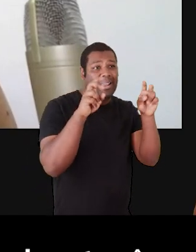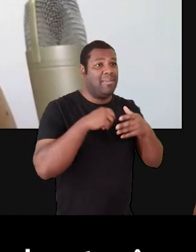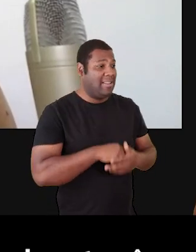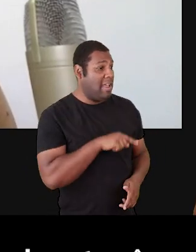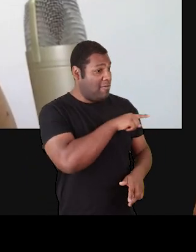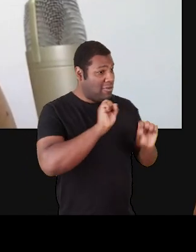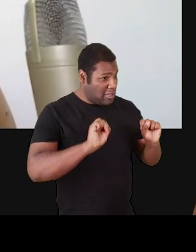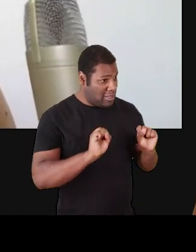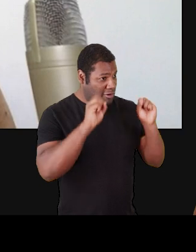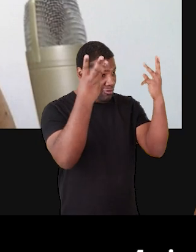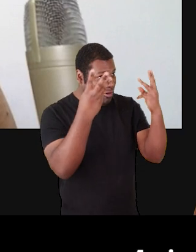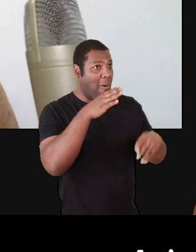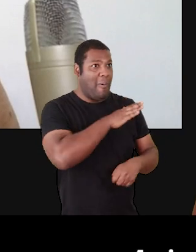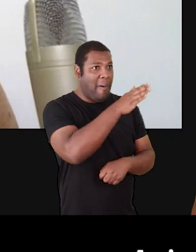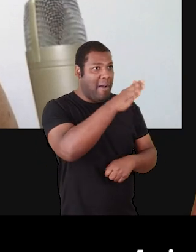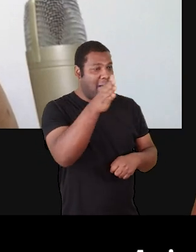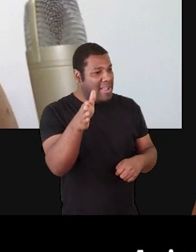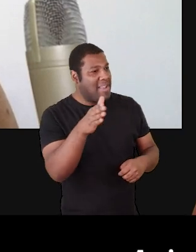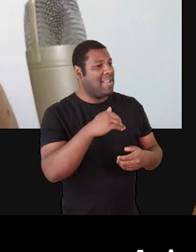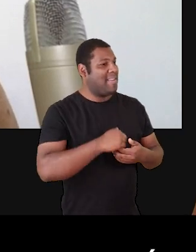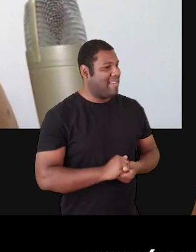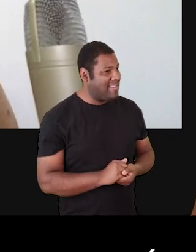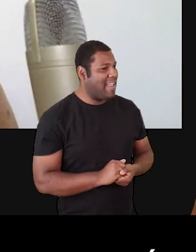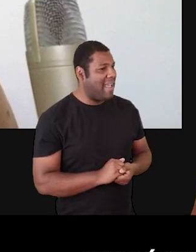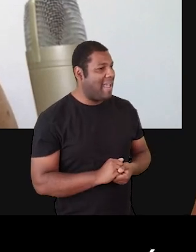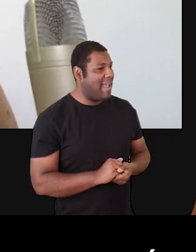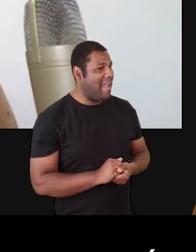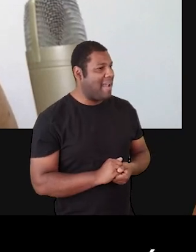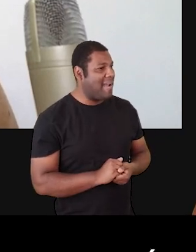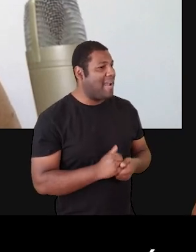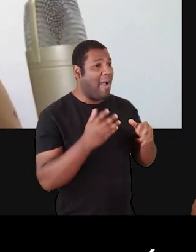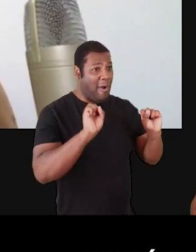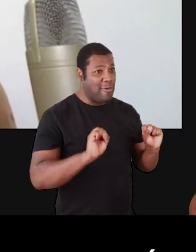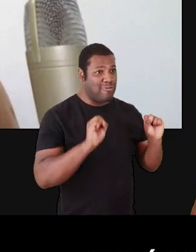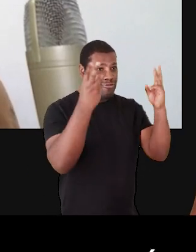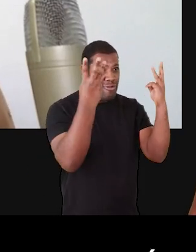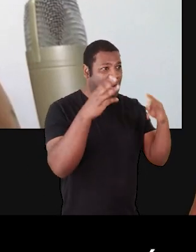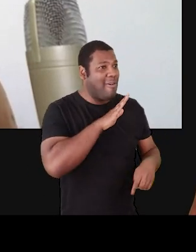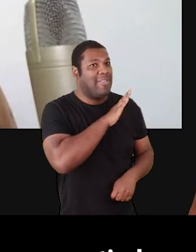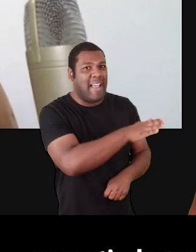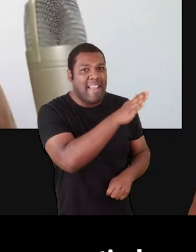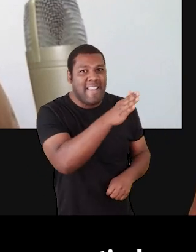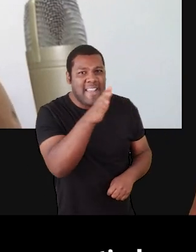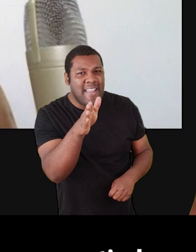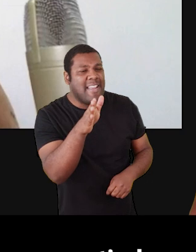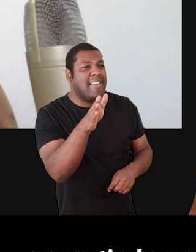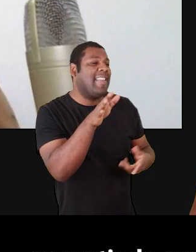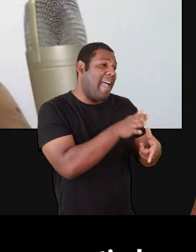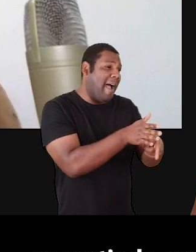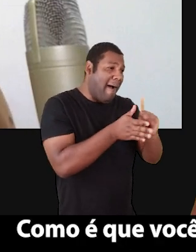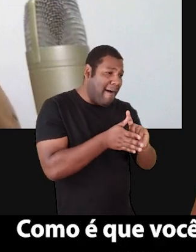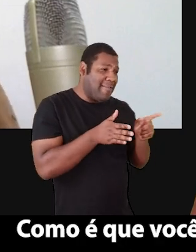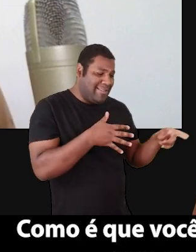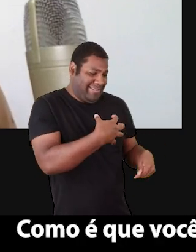que tá rolando agora, né? A gira final. Como é que você tá se sentindo em relação